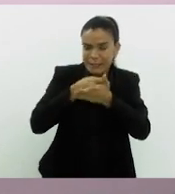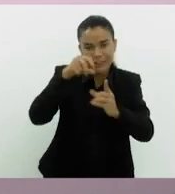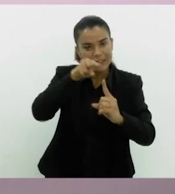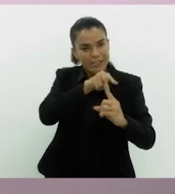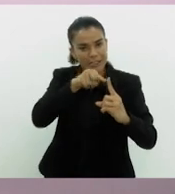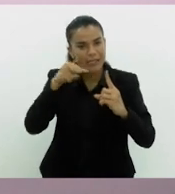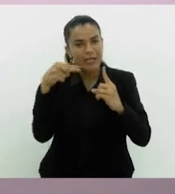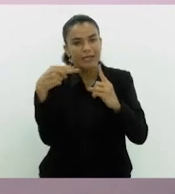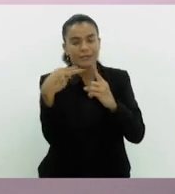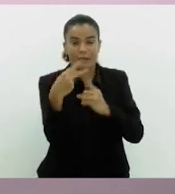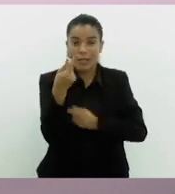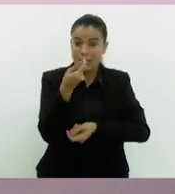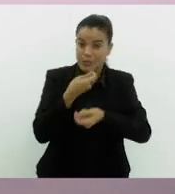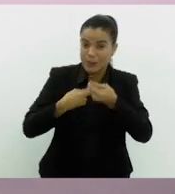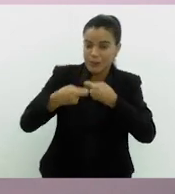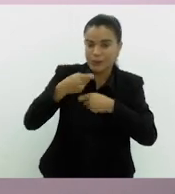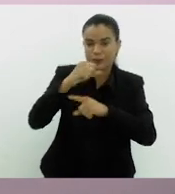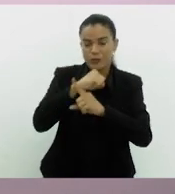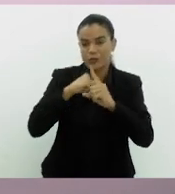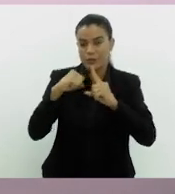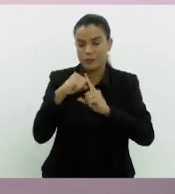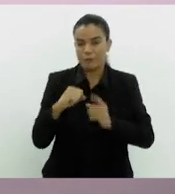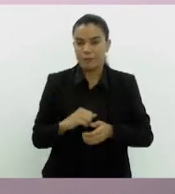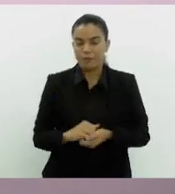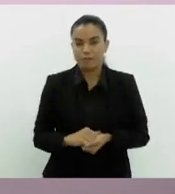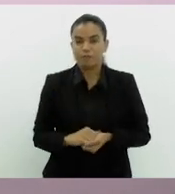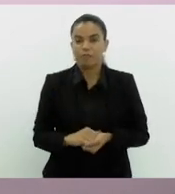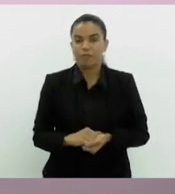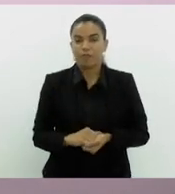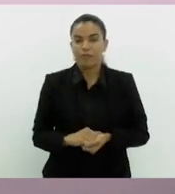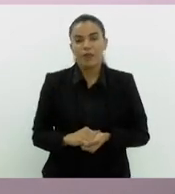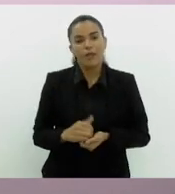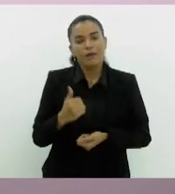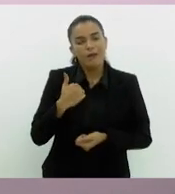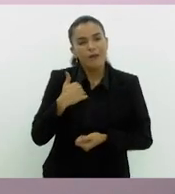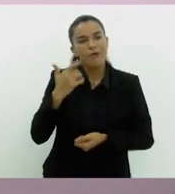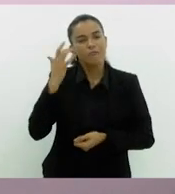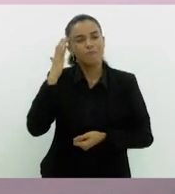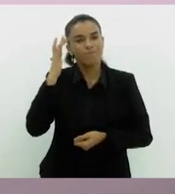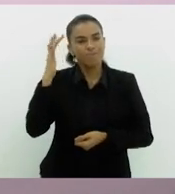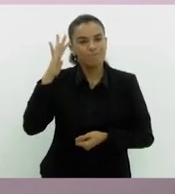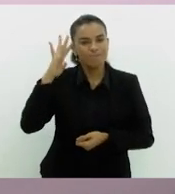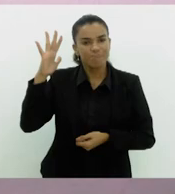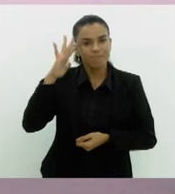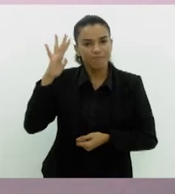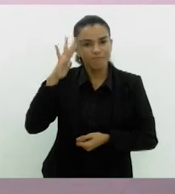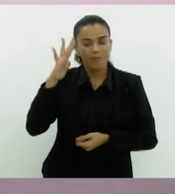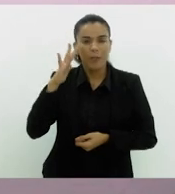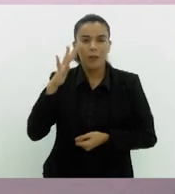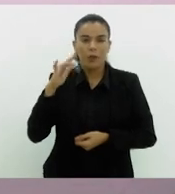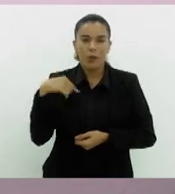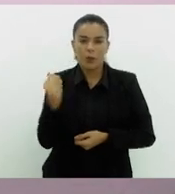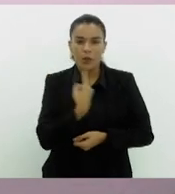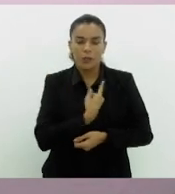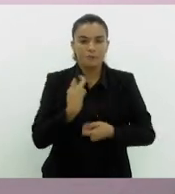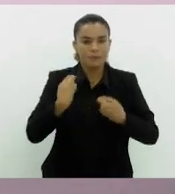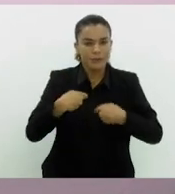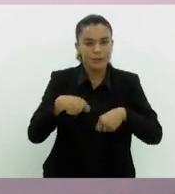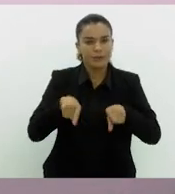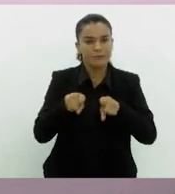perspectiva econômico-social, né? Eu acho que temos que